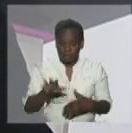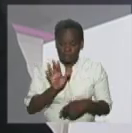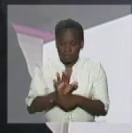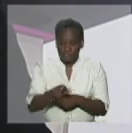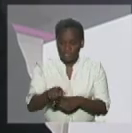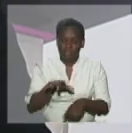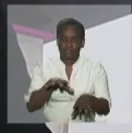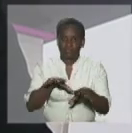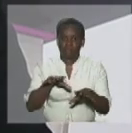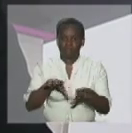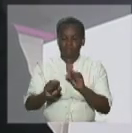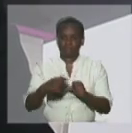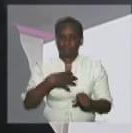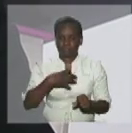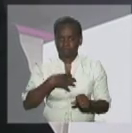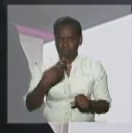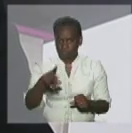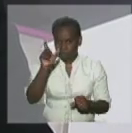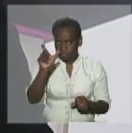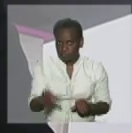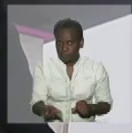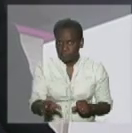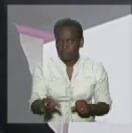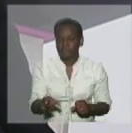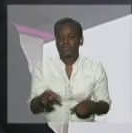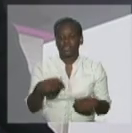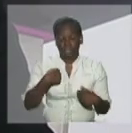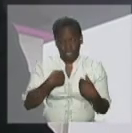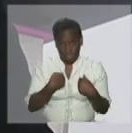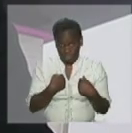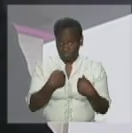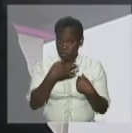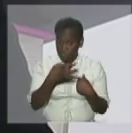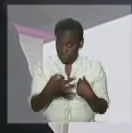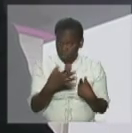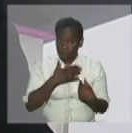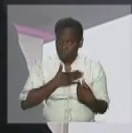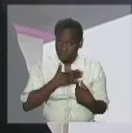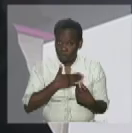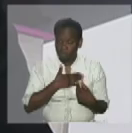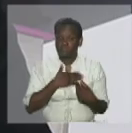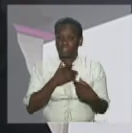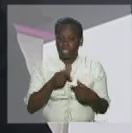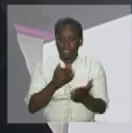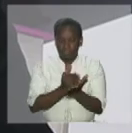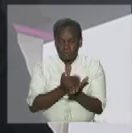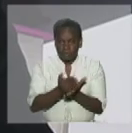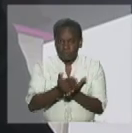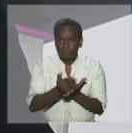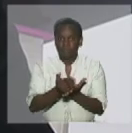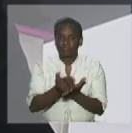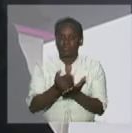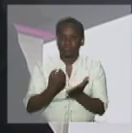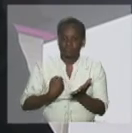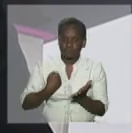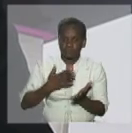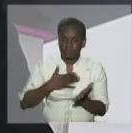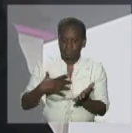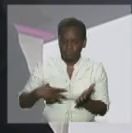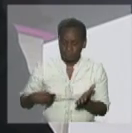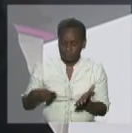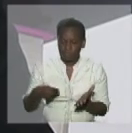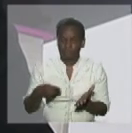está formando um ser, né? Então, eu particularmente optei por esse início, né, da vida